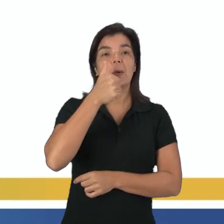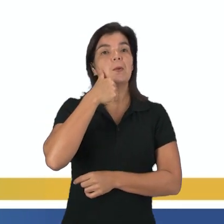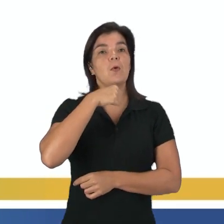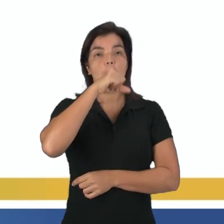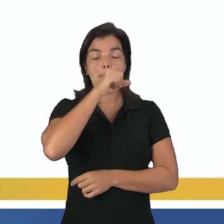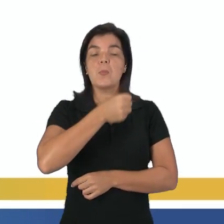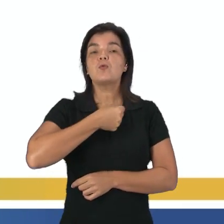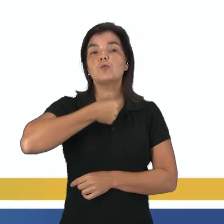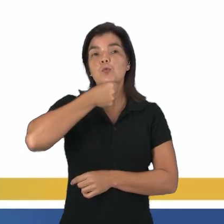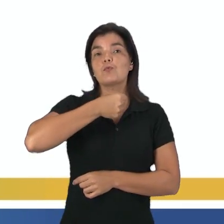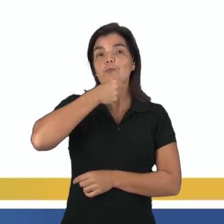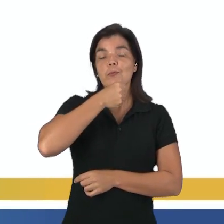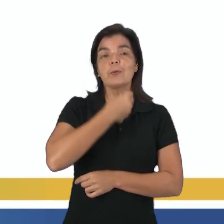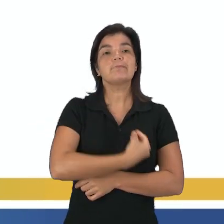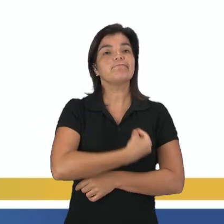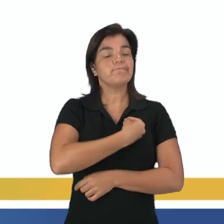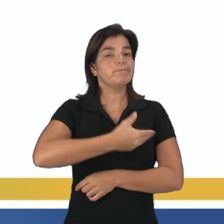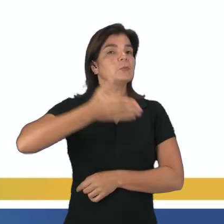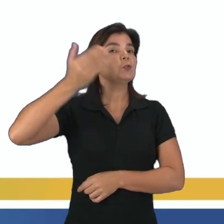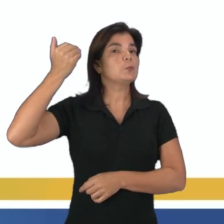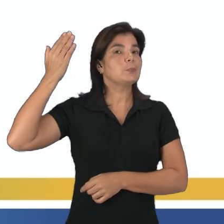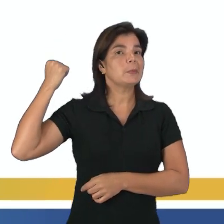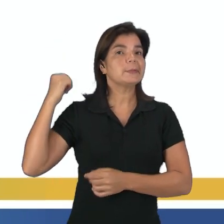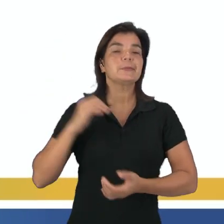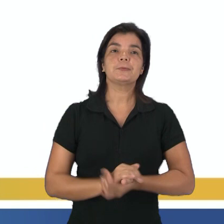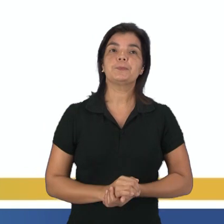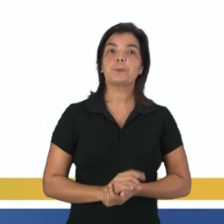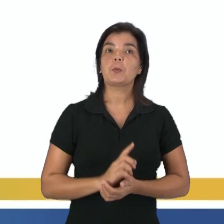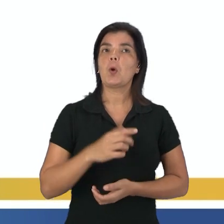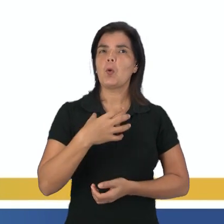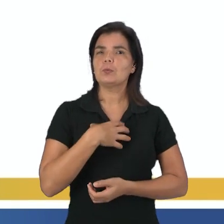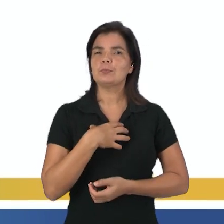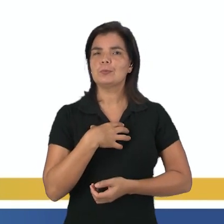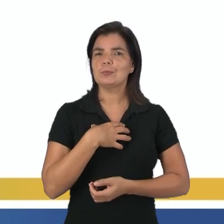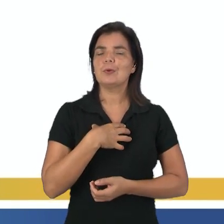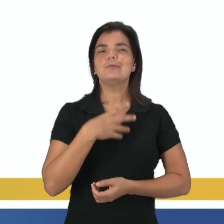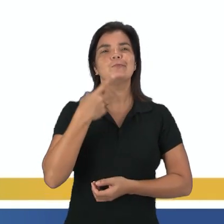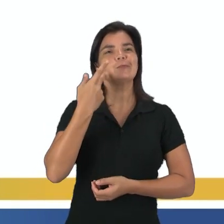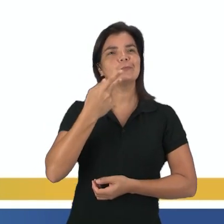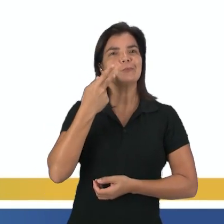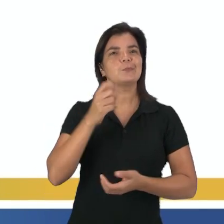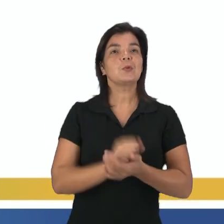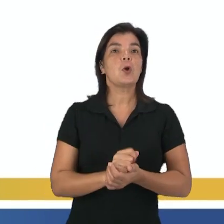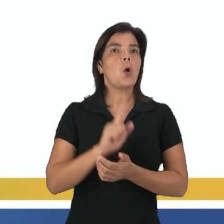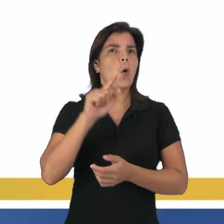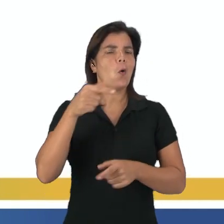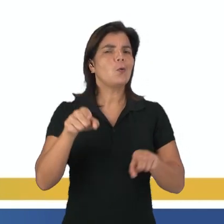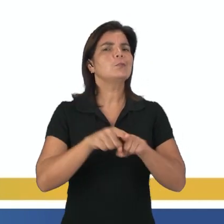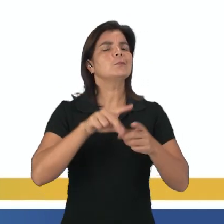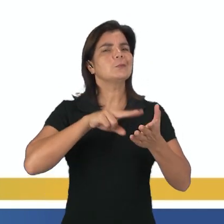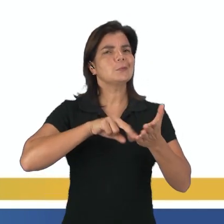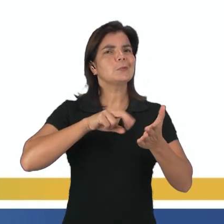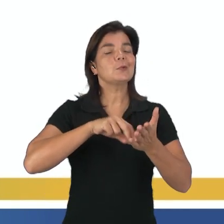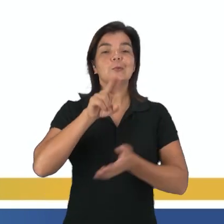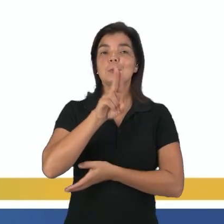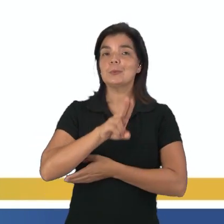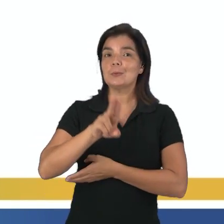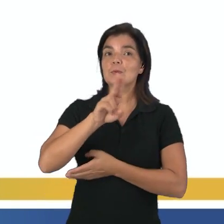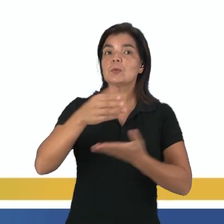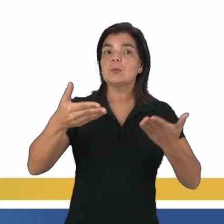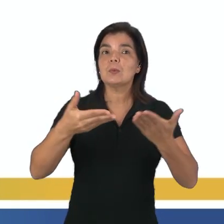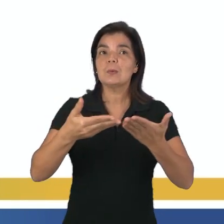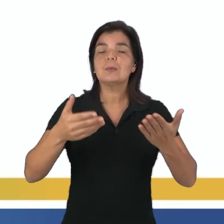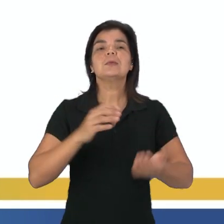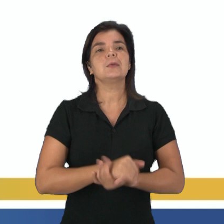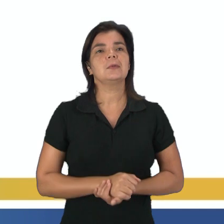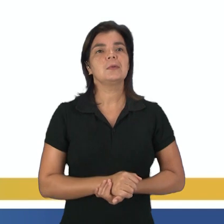seu avô viveu no passado. Outros gestos de falar, maneiras e vocabulários que você utiliza